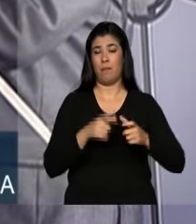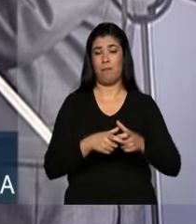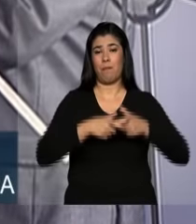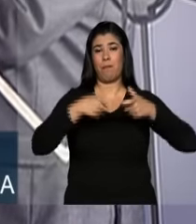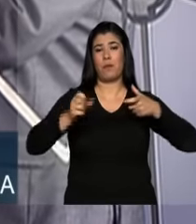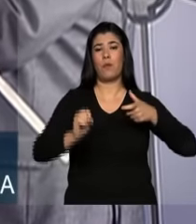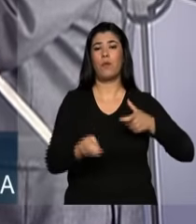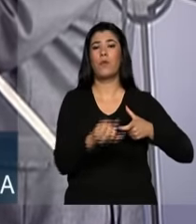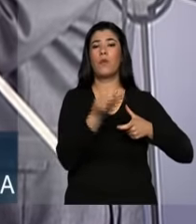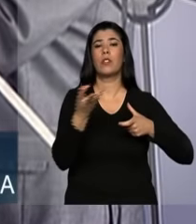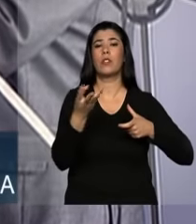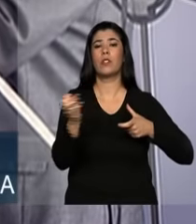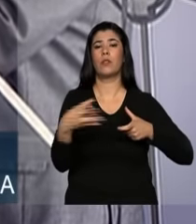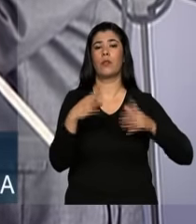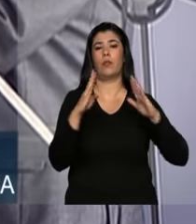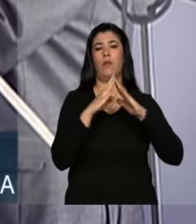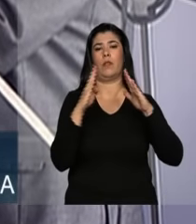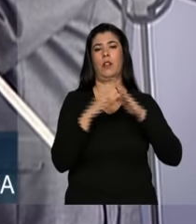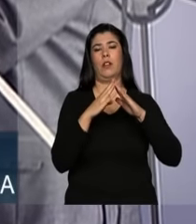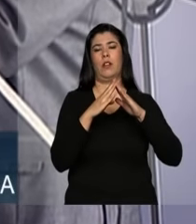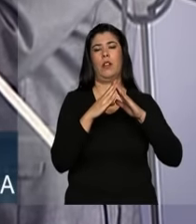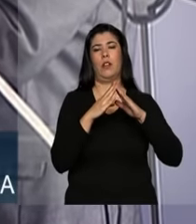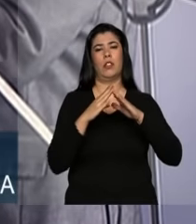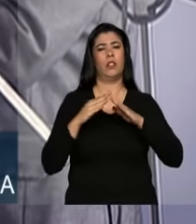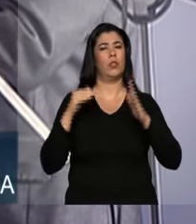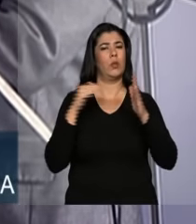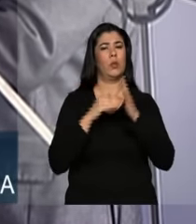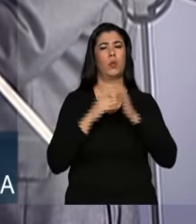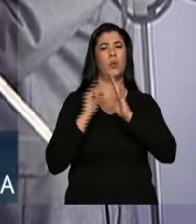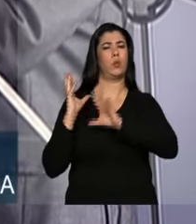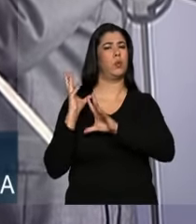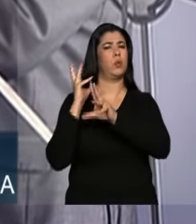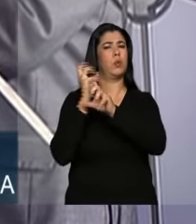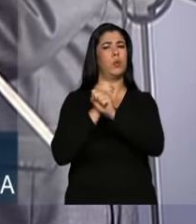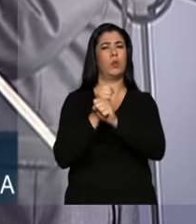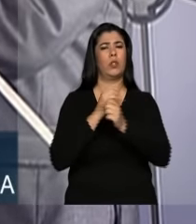volume de novas casas em toda a história de Juazeiro.